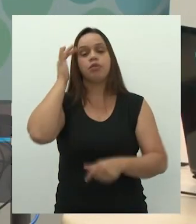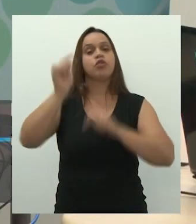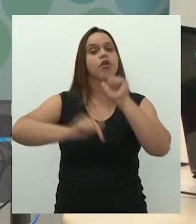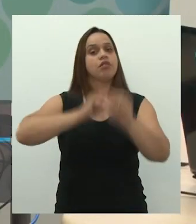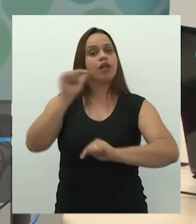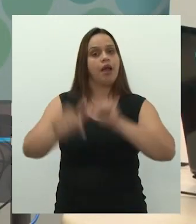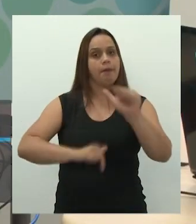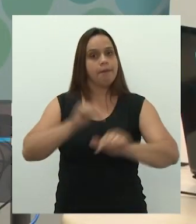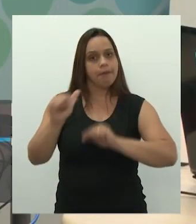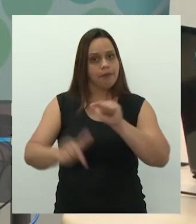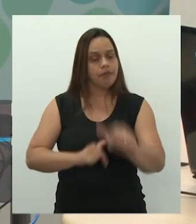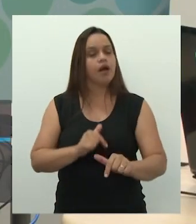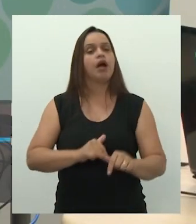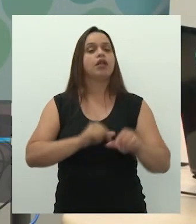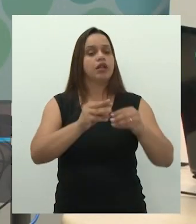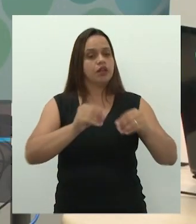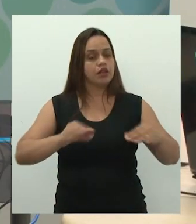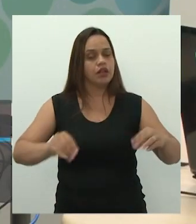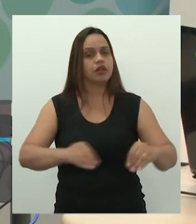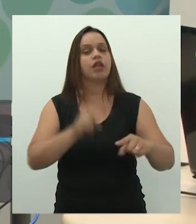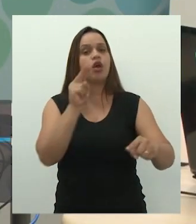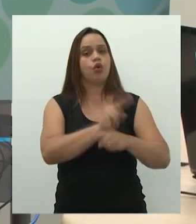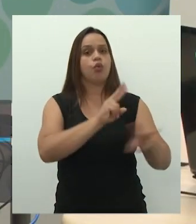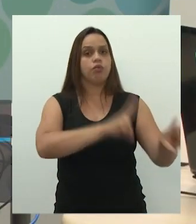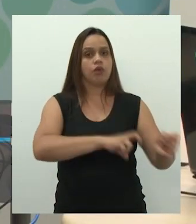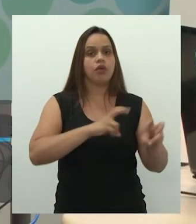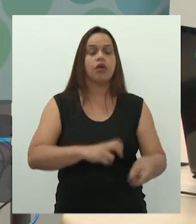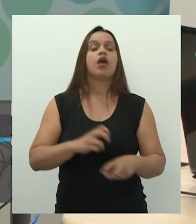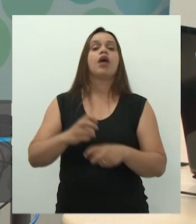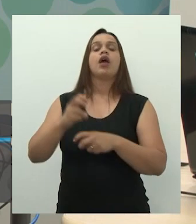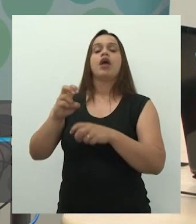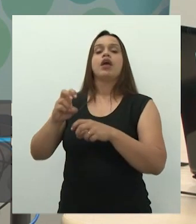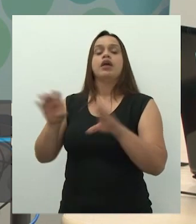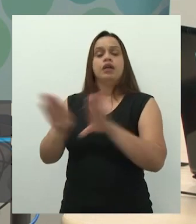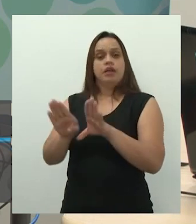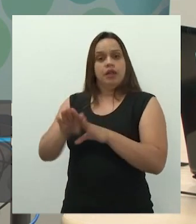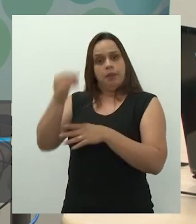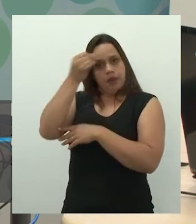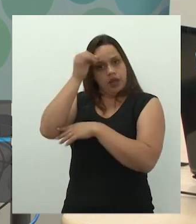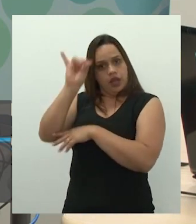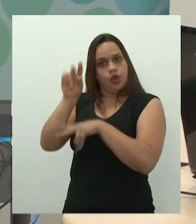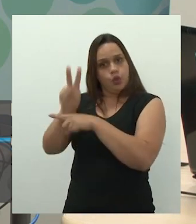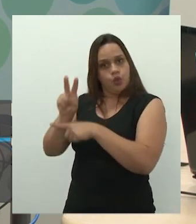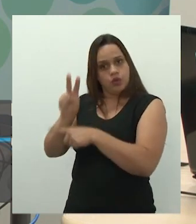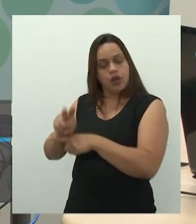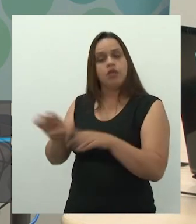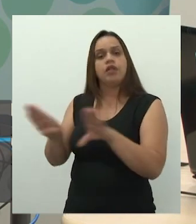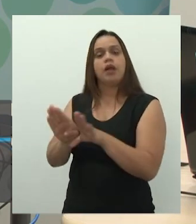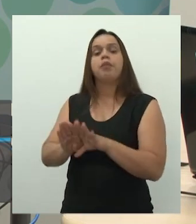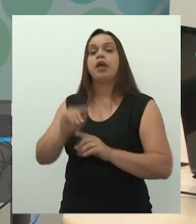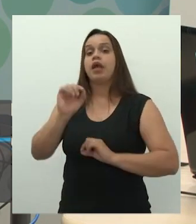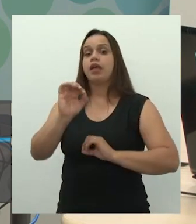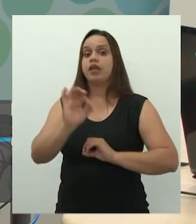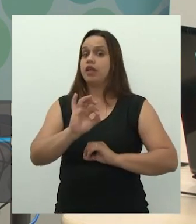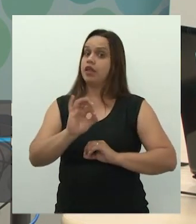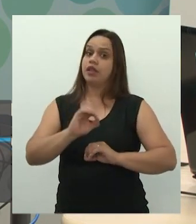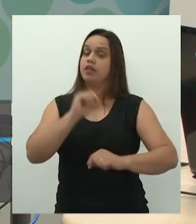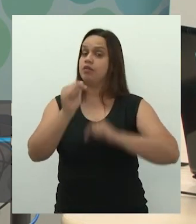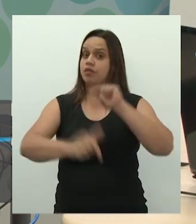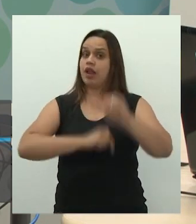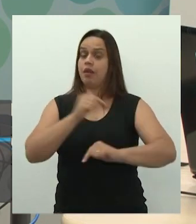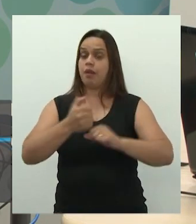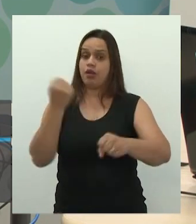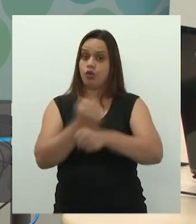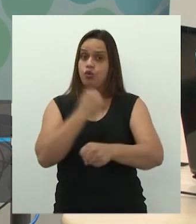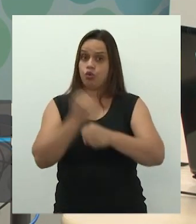na terra ou na pecuária, em obras públicas, né? Como a construção das pirâmides, por exemplo, e